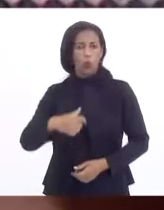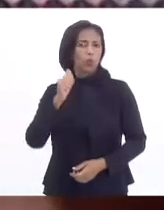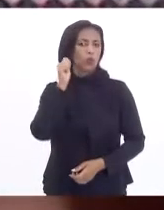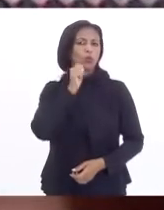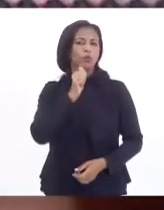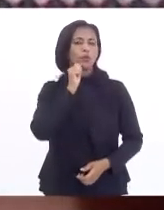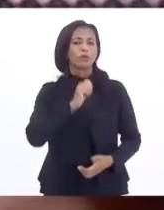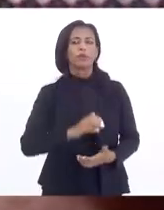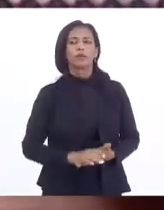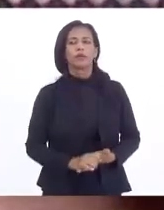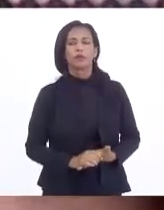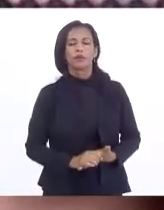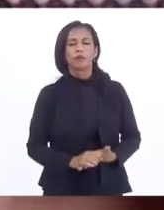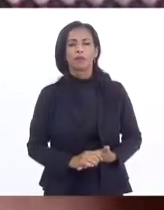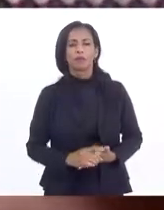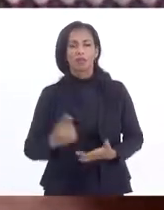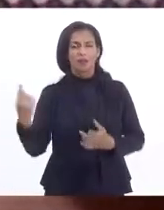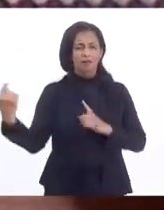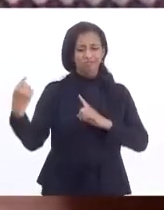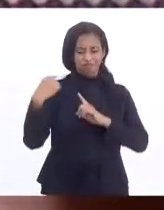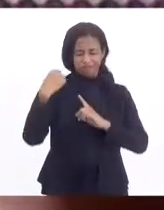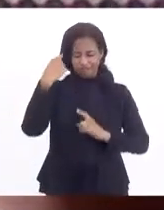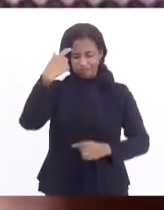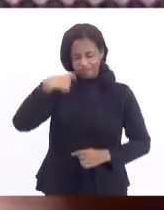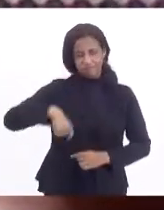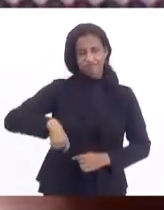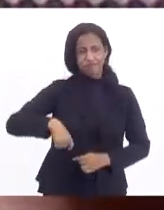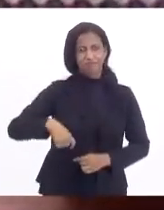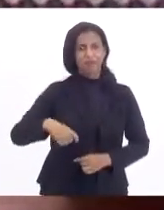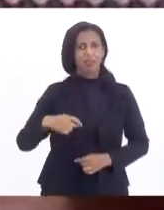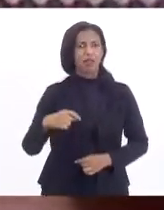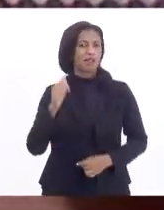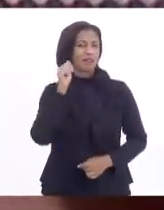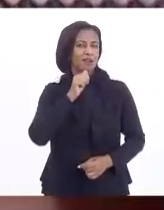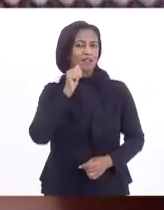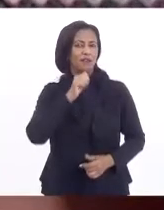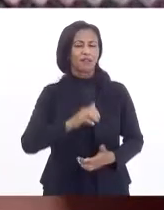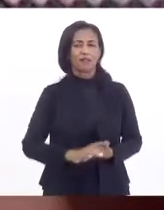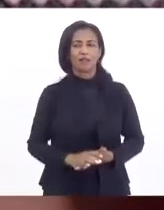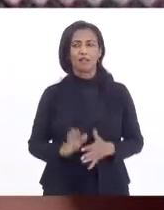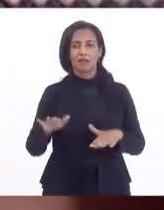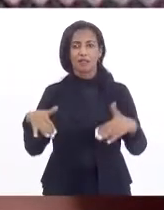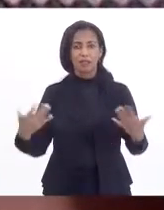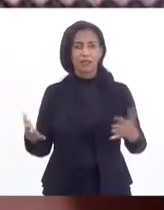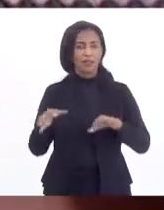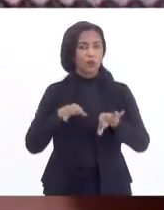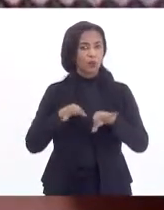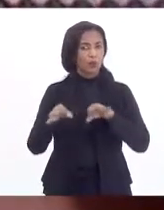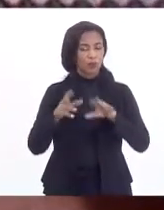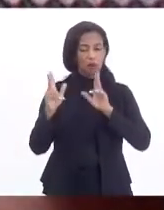mulheres, da objetificação do corpo feminino. Então, um projeto como